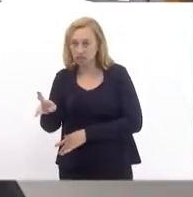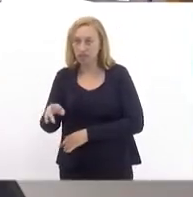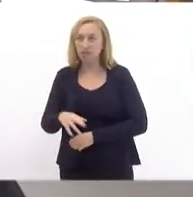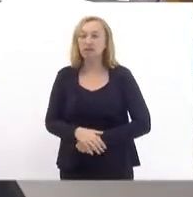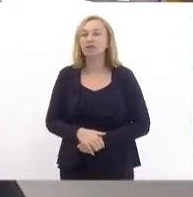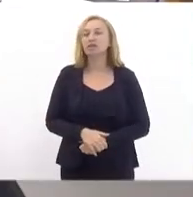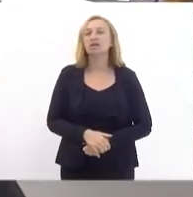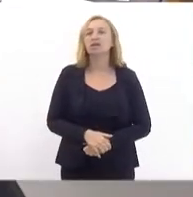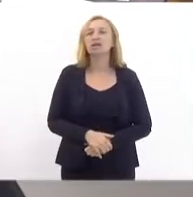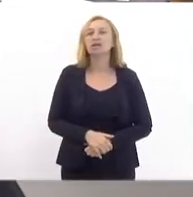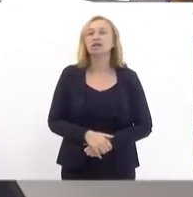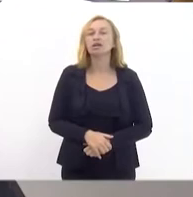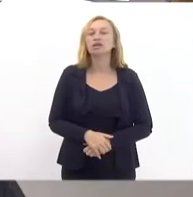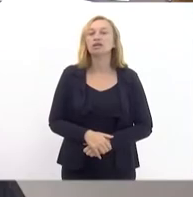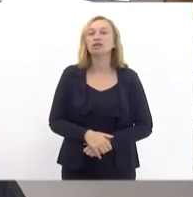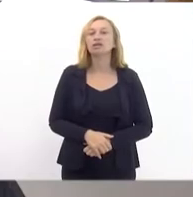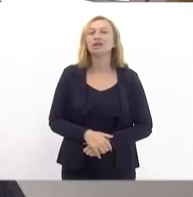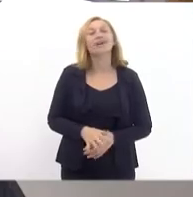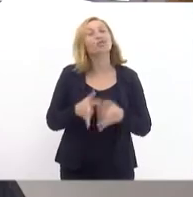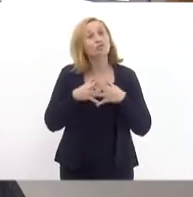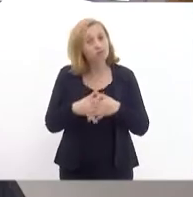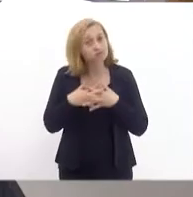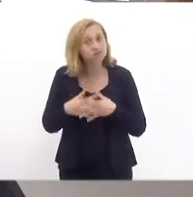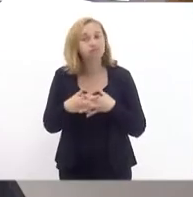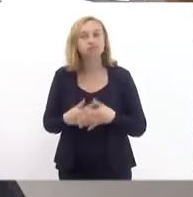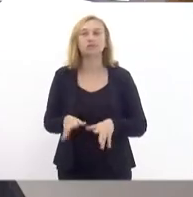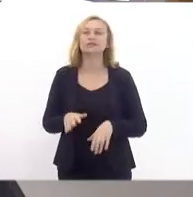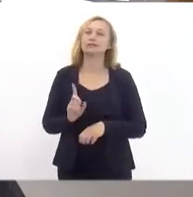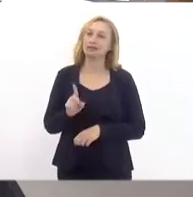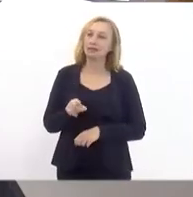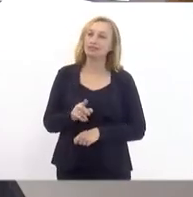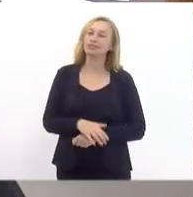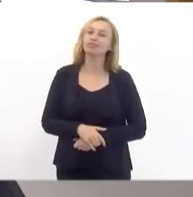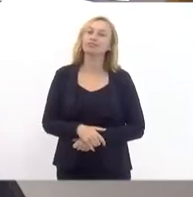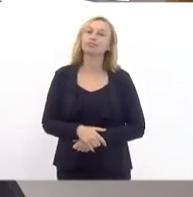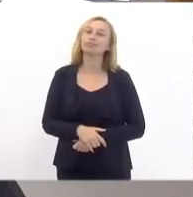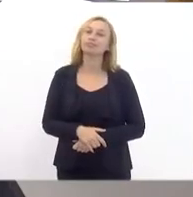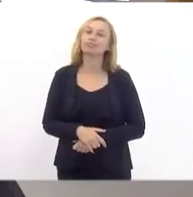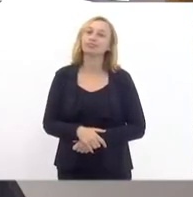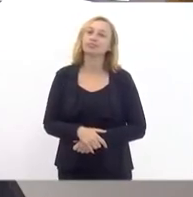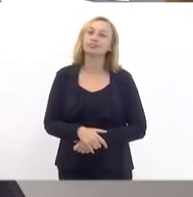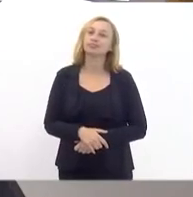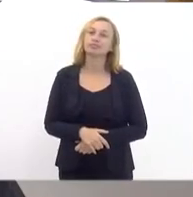em desuso. E aí complica. Né? Quer dizer,